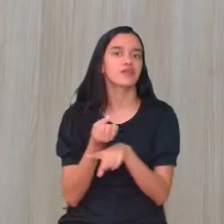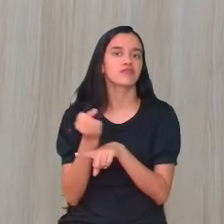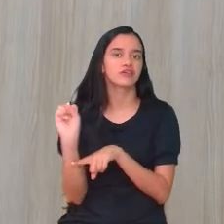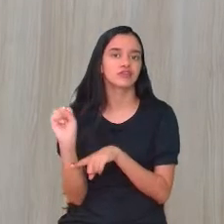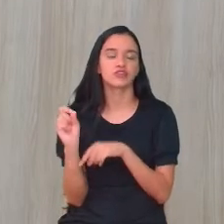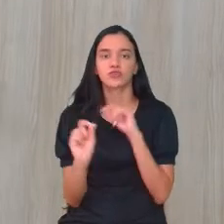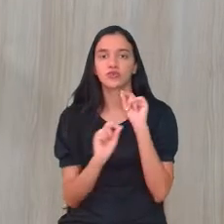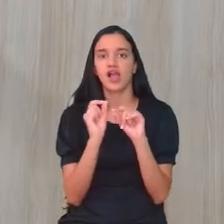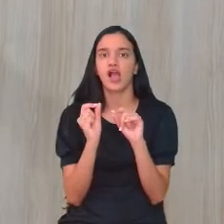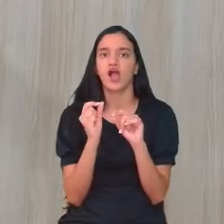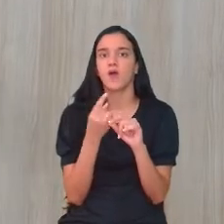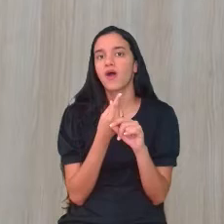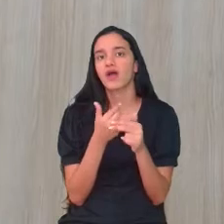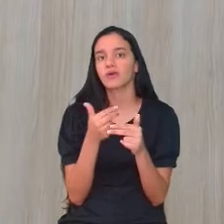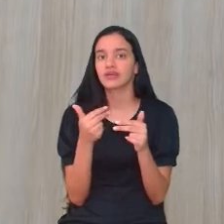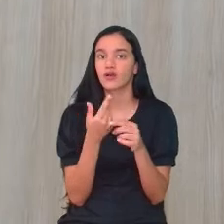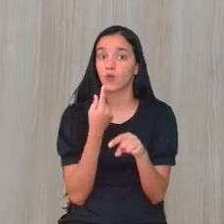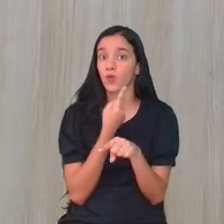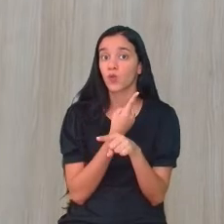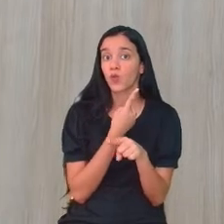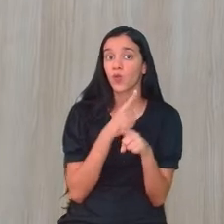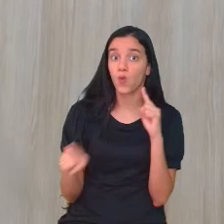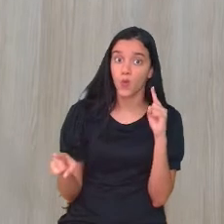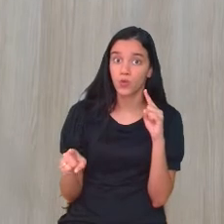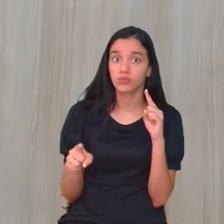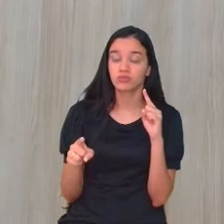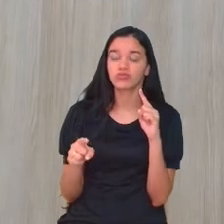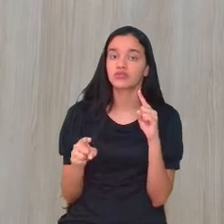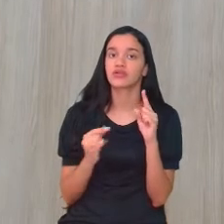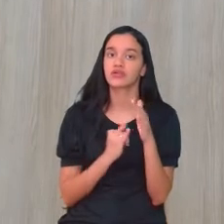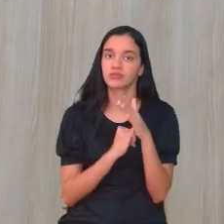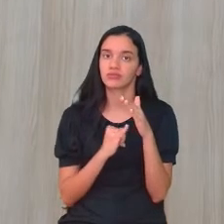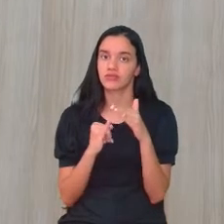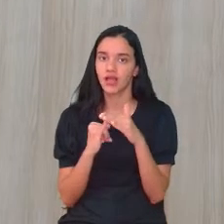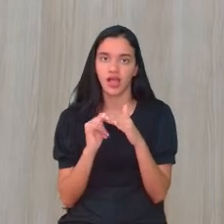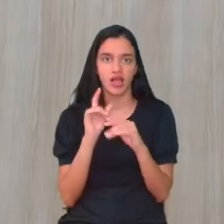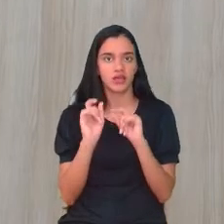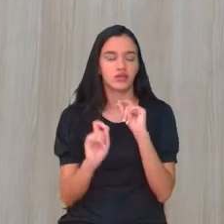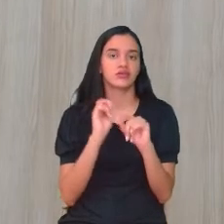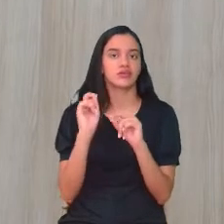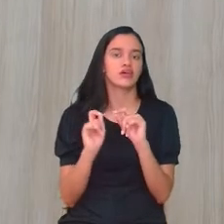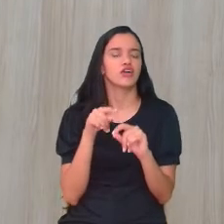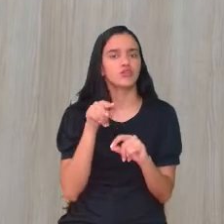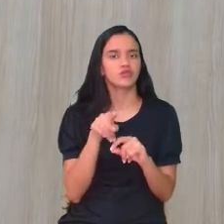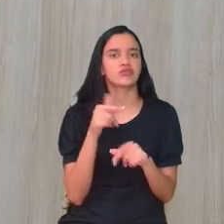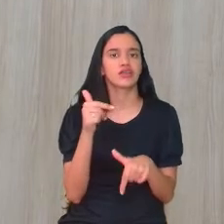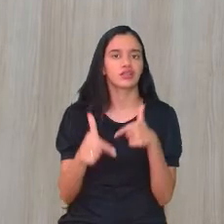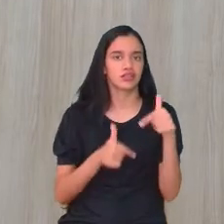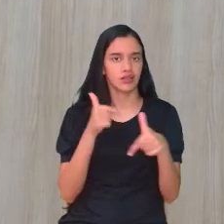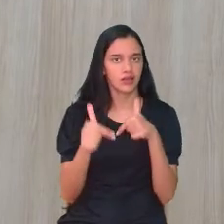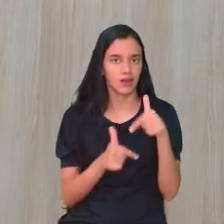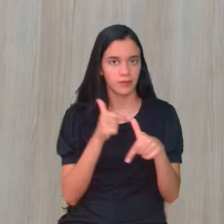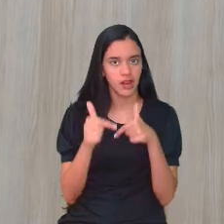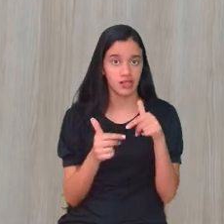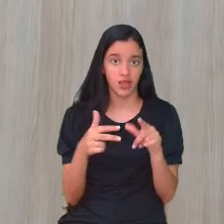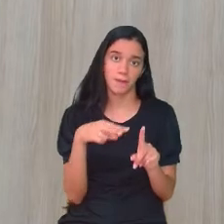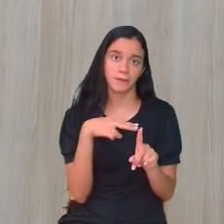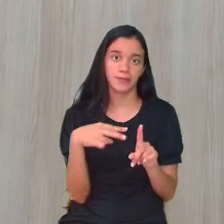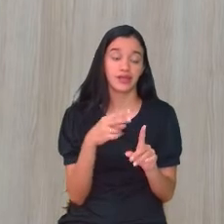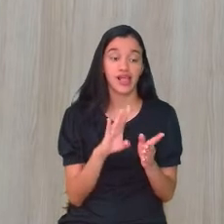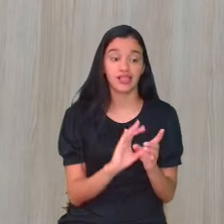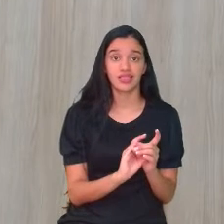coisa que ia contra, certo, as instituições, que era, ao invés de você trabalhar dentro da perspectiva